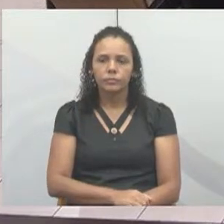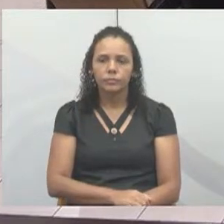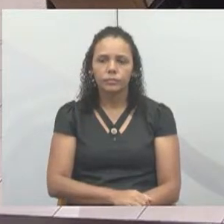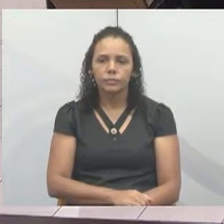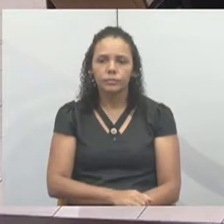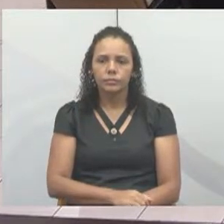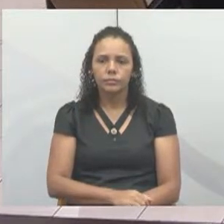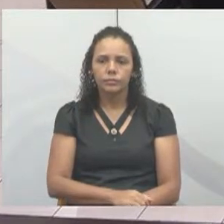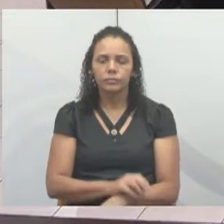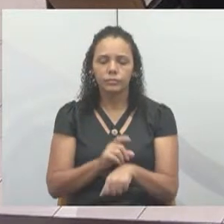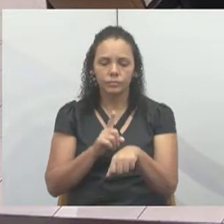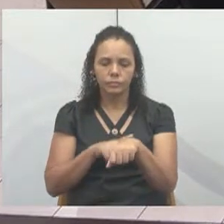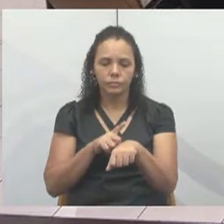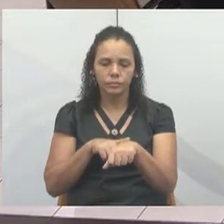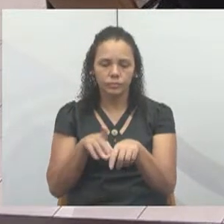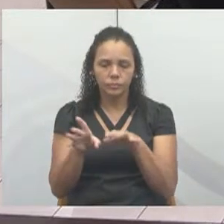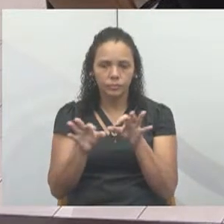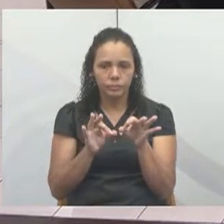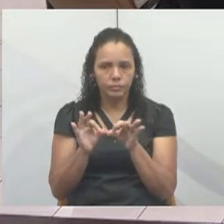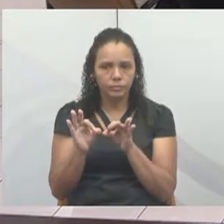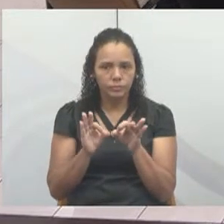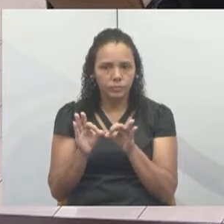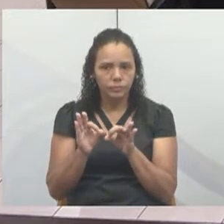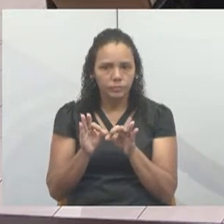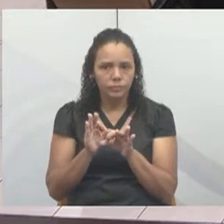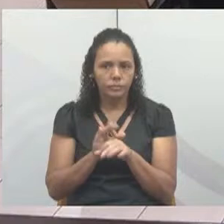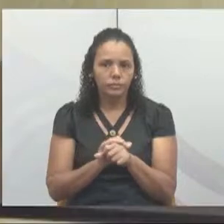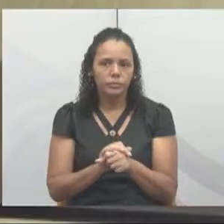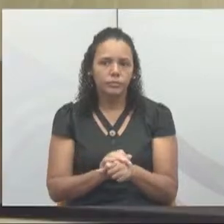eu colocar o tempo aqui.